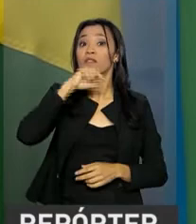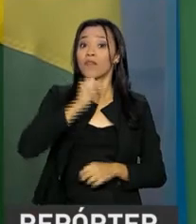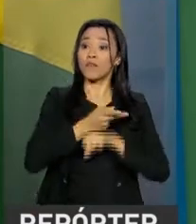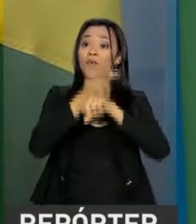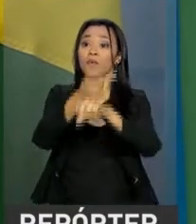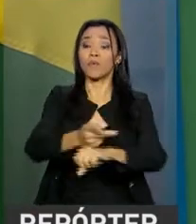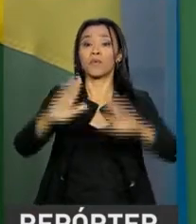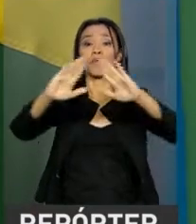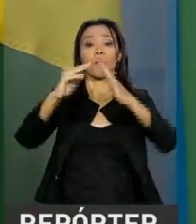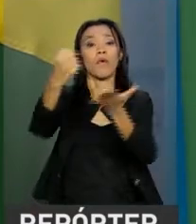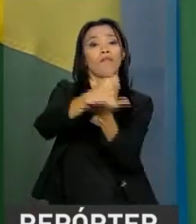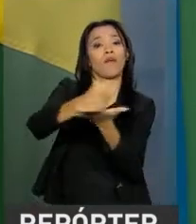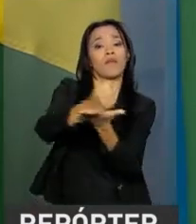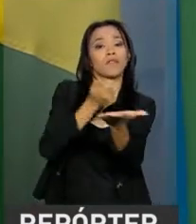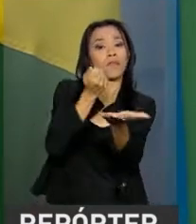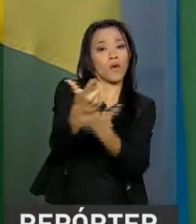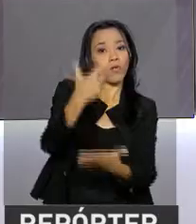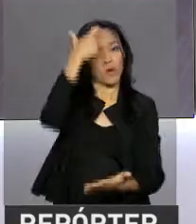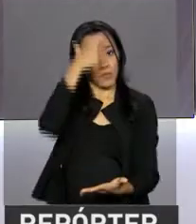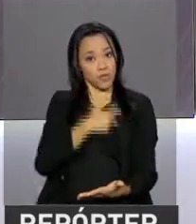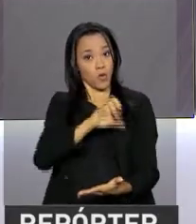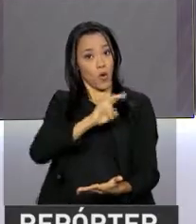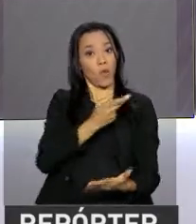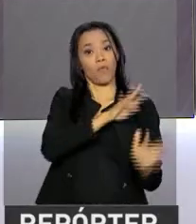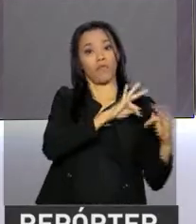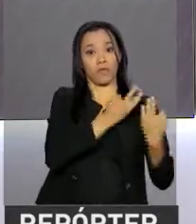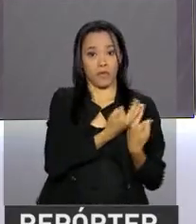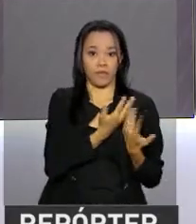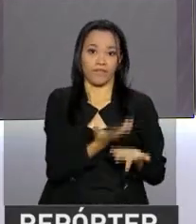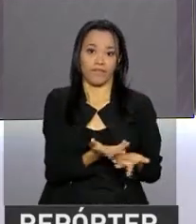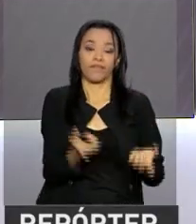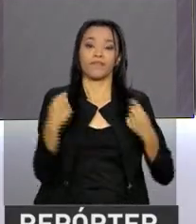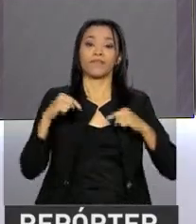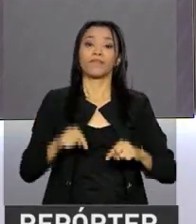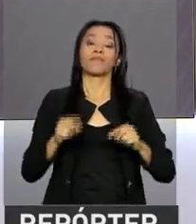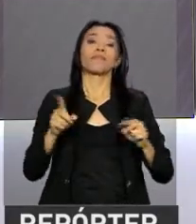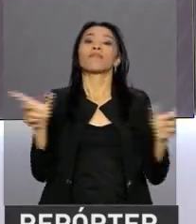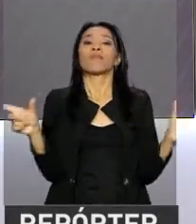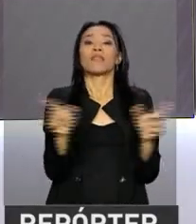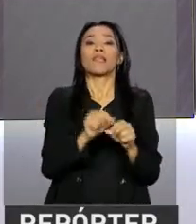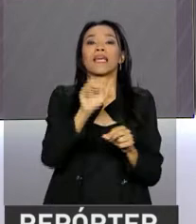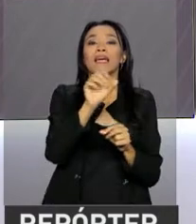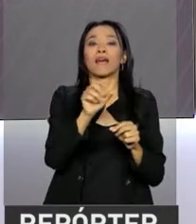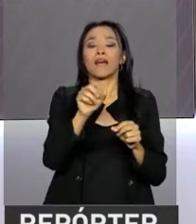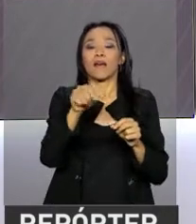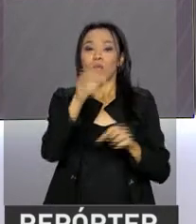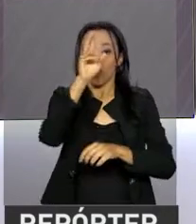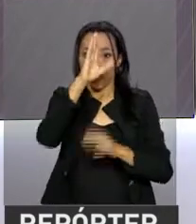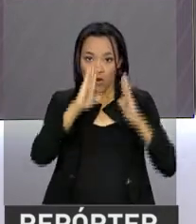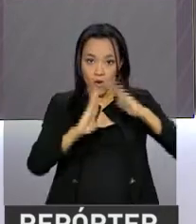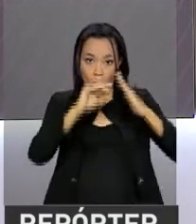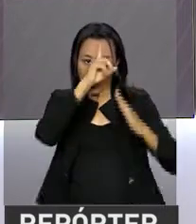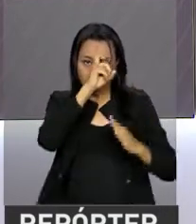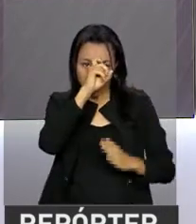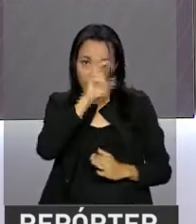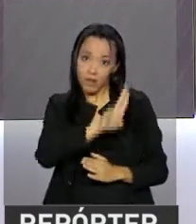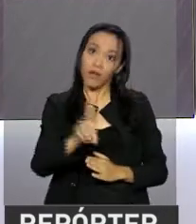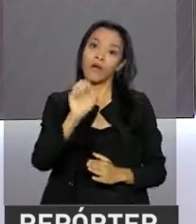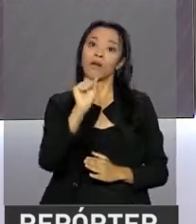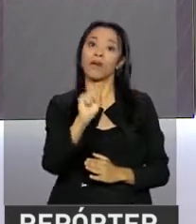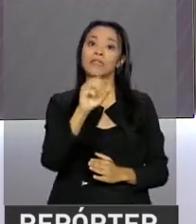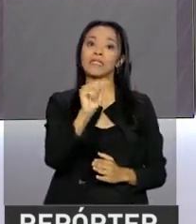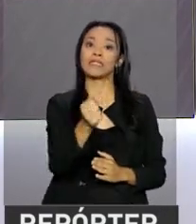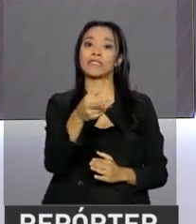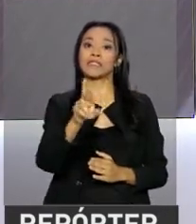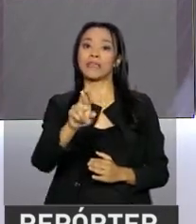remédio vazio para um familiar a rede sarah é mantida com recursos da união em todo o país são